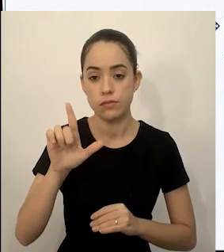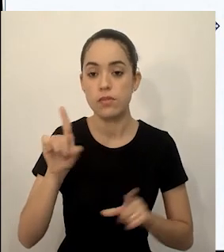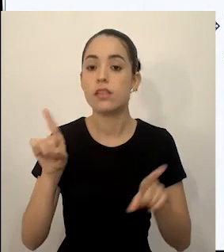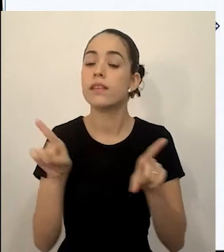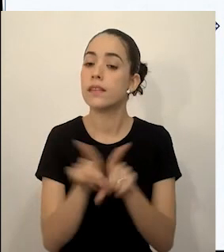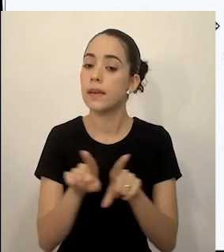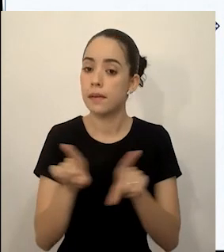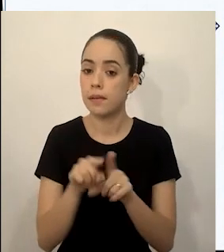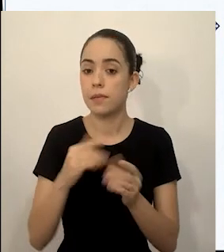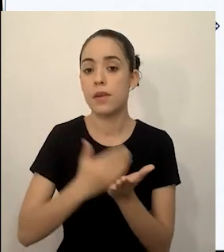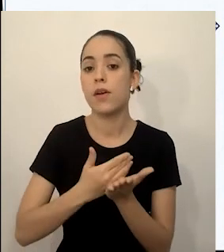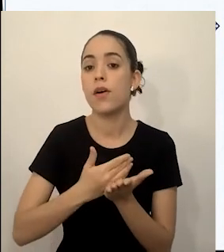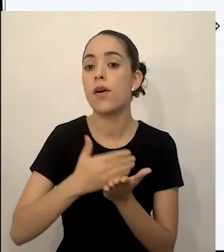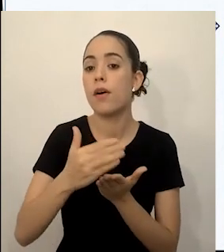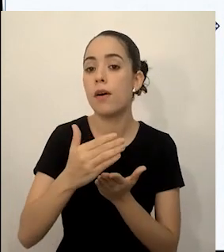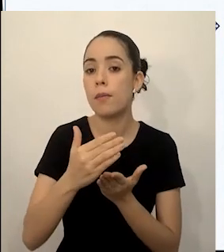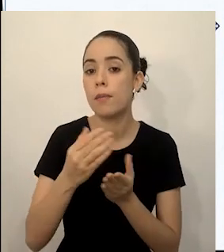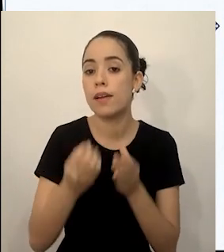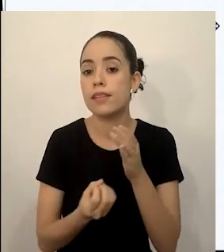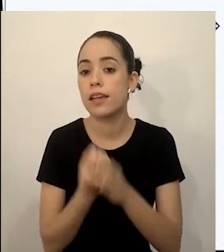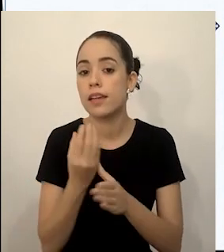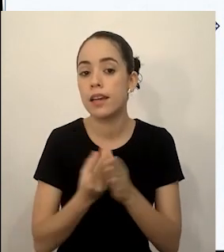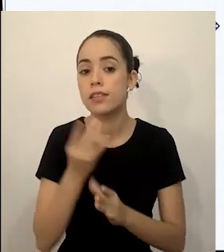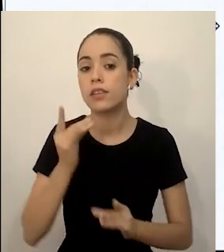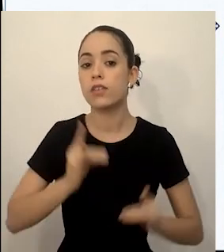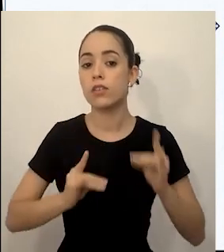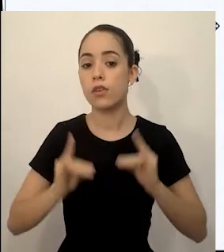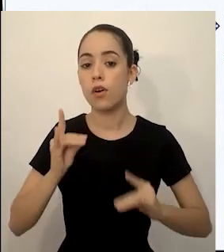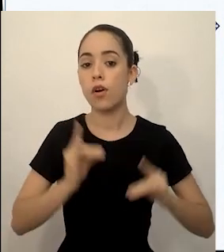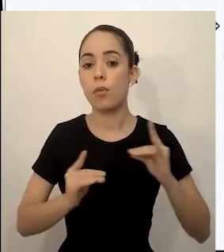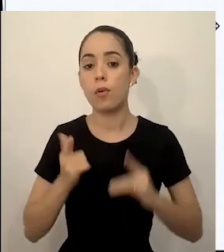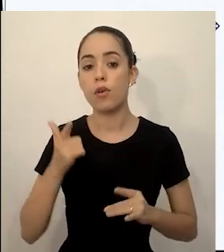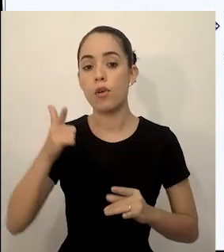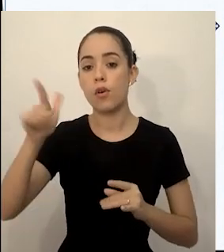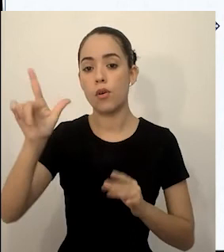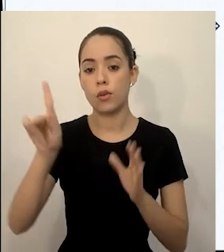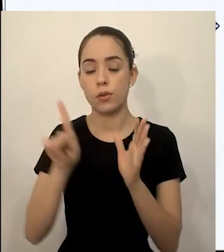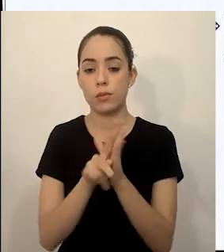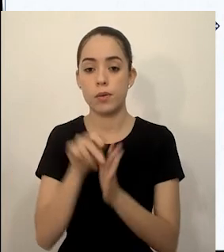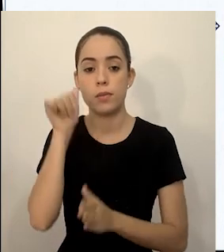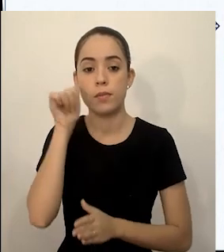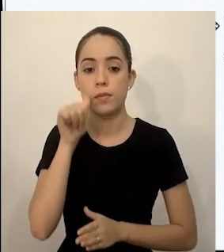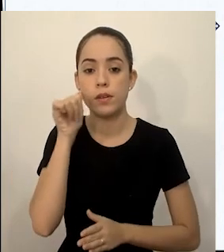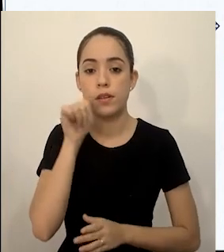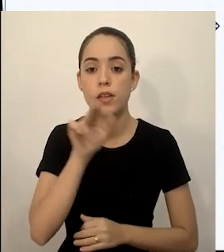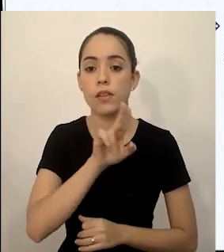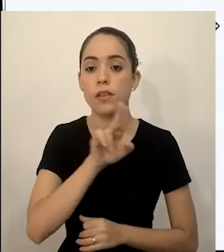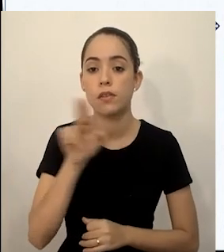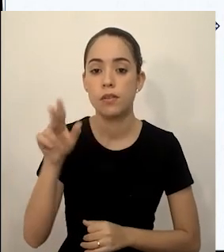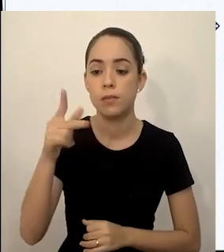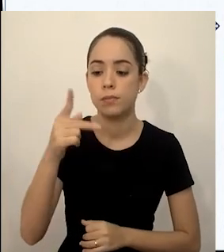Ao mesmo tempo, inicia-se a produção de progesterona.